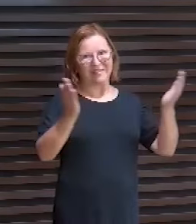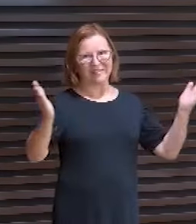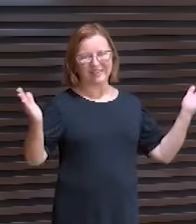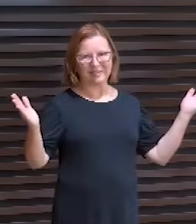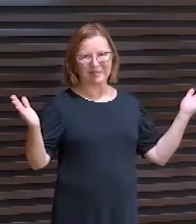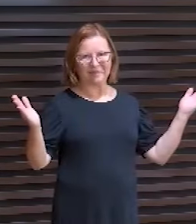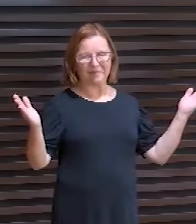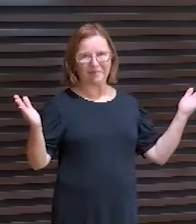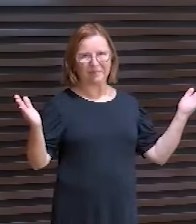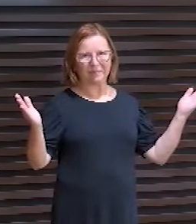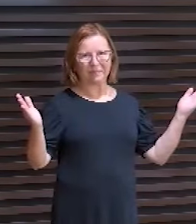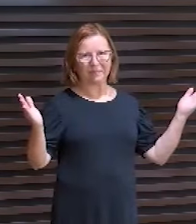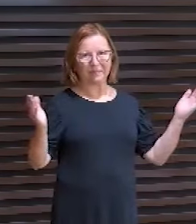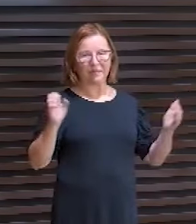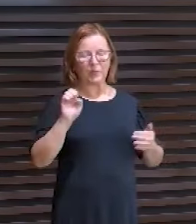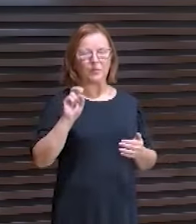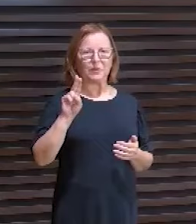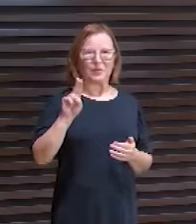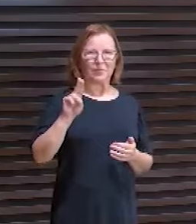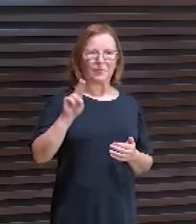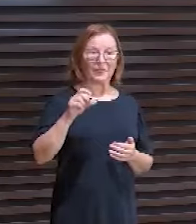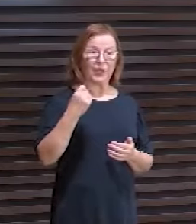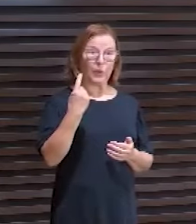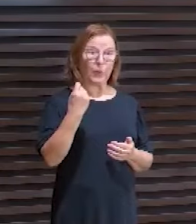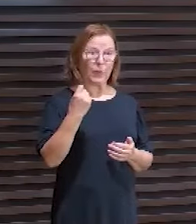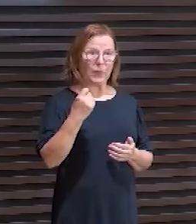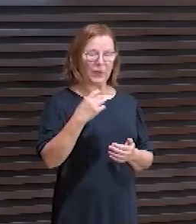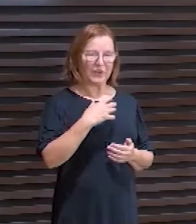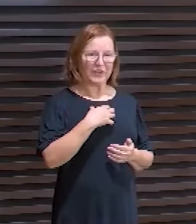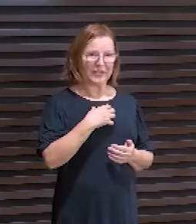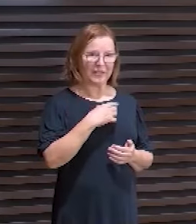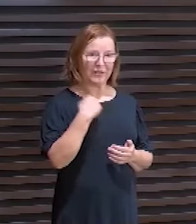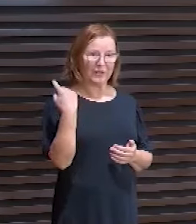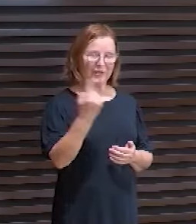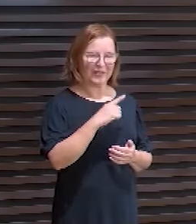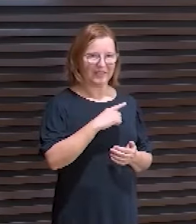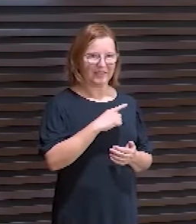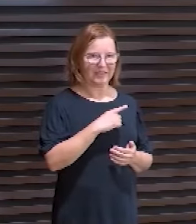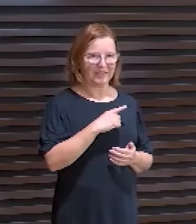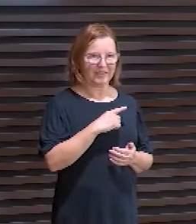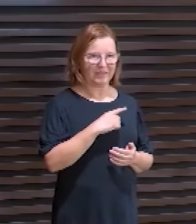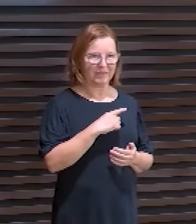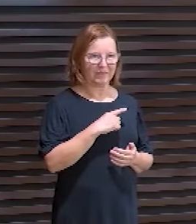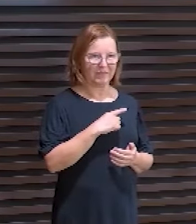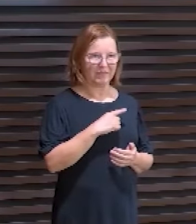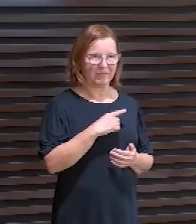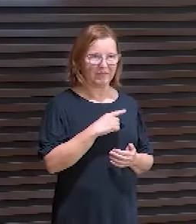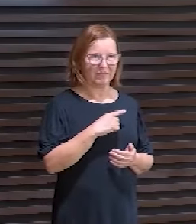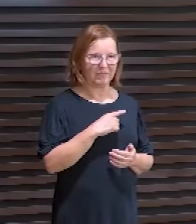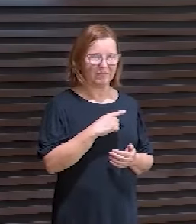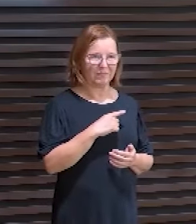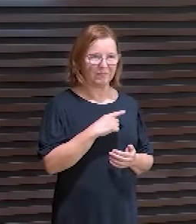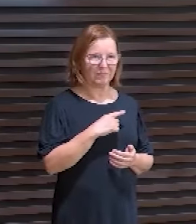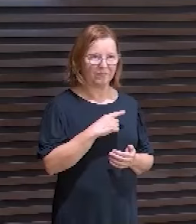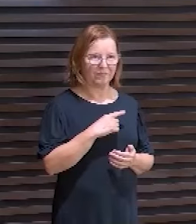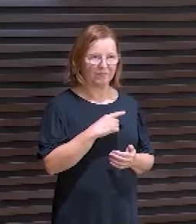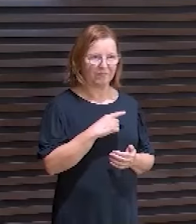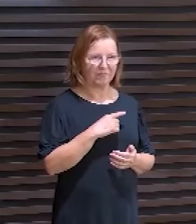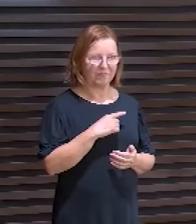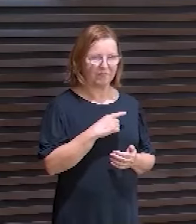crucificação do Ego é a única forma que nós temos de voltar a nossa atenção para